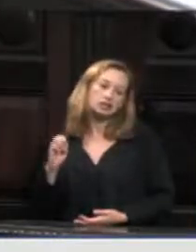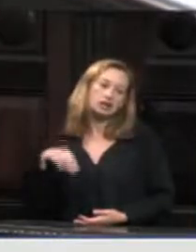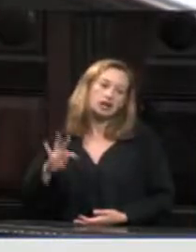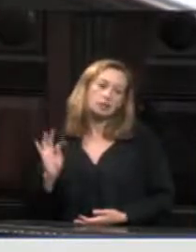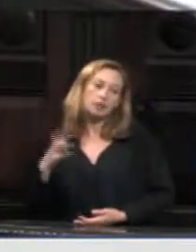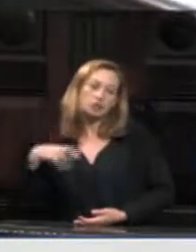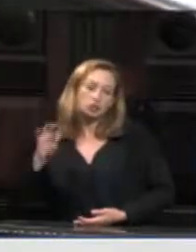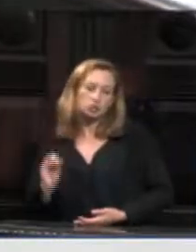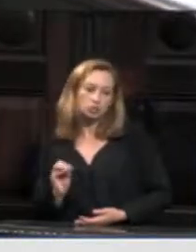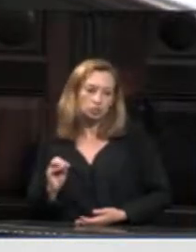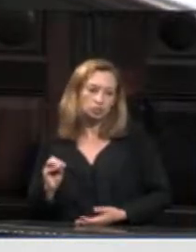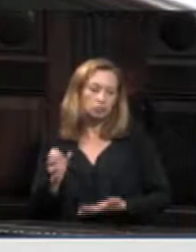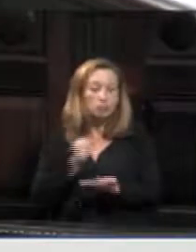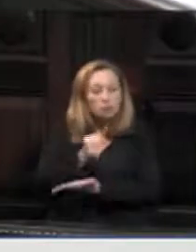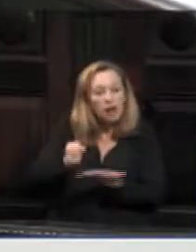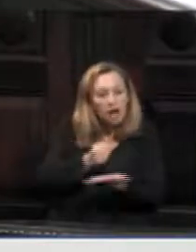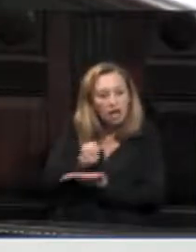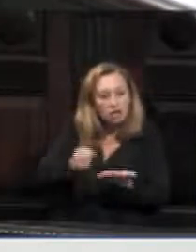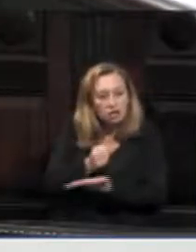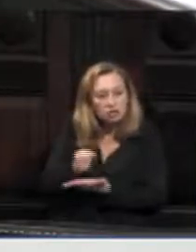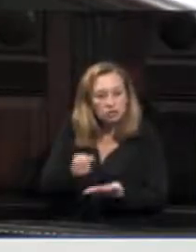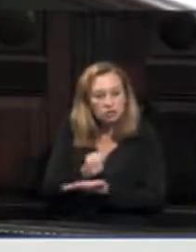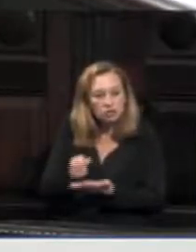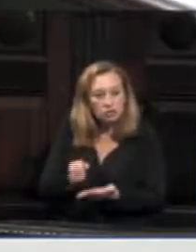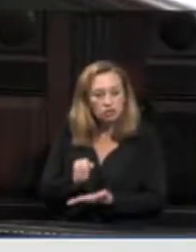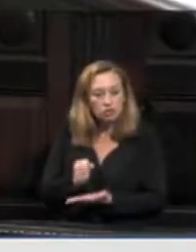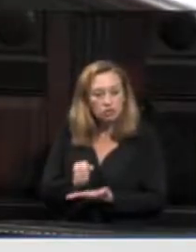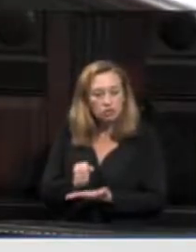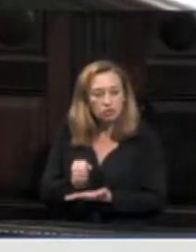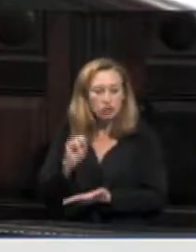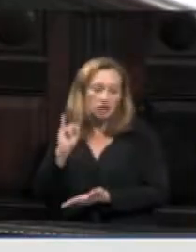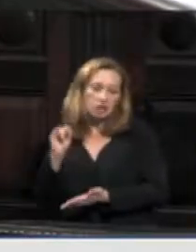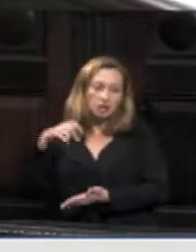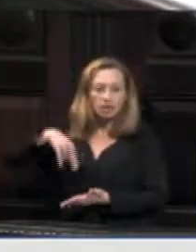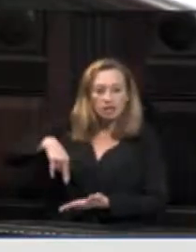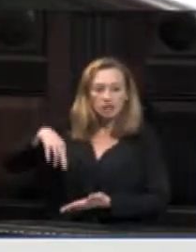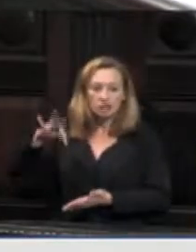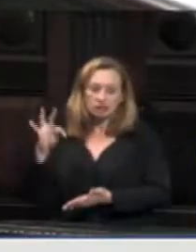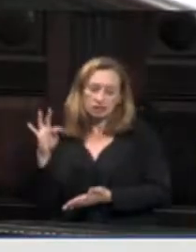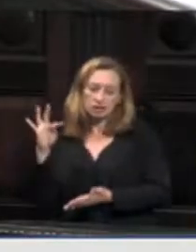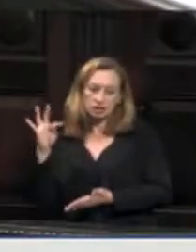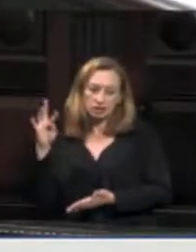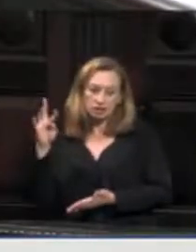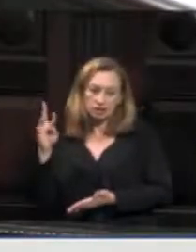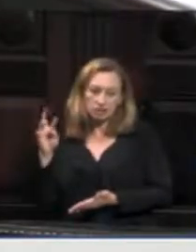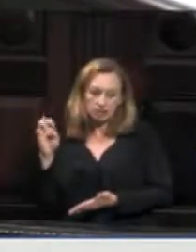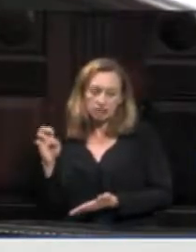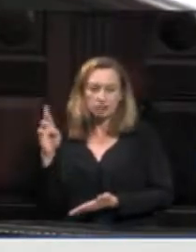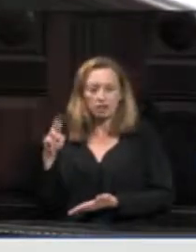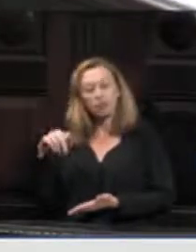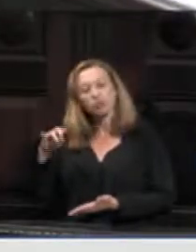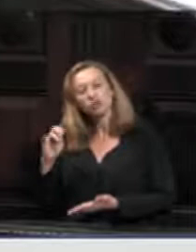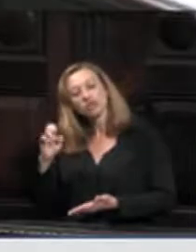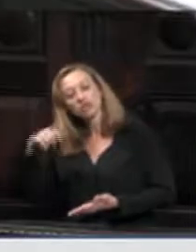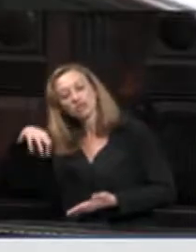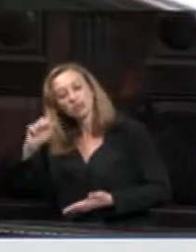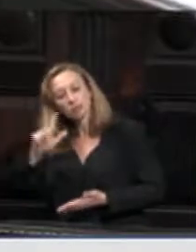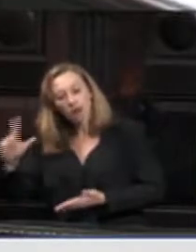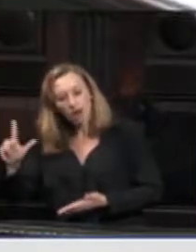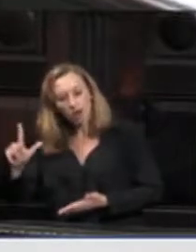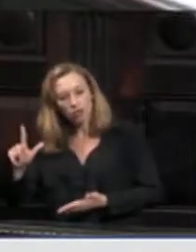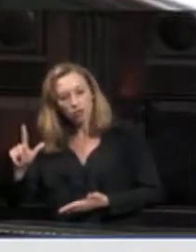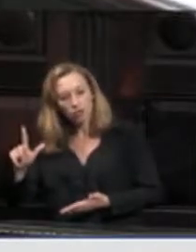intermunicipal. Quando for exclusivamente no município, nós não estamos cuidando.